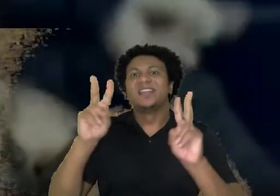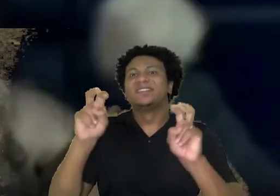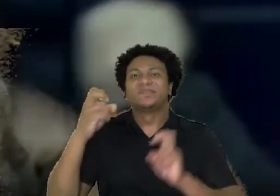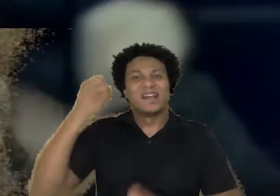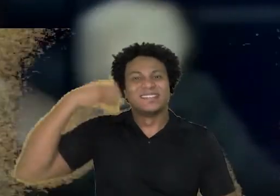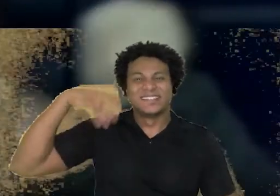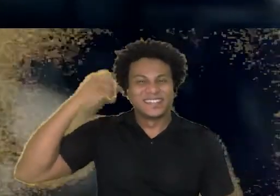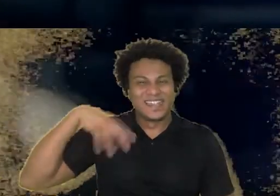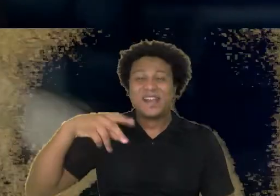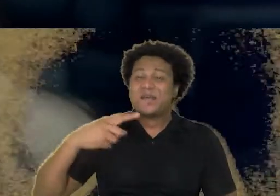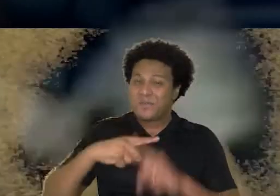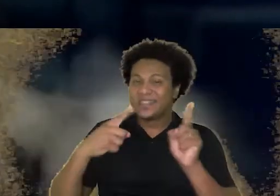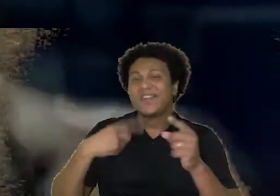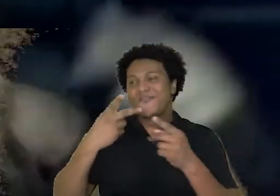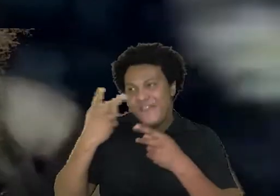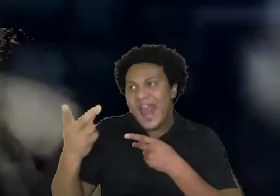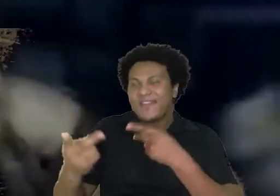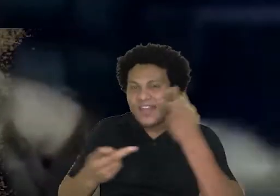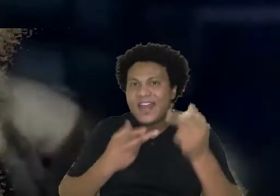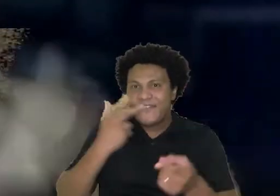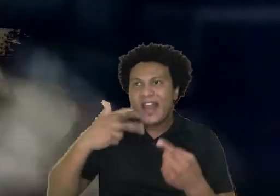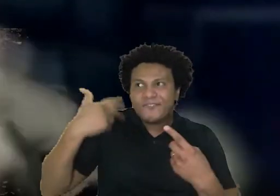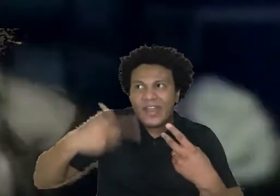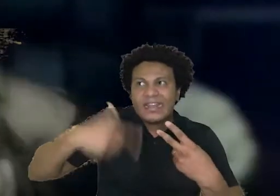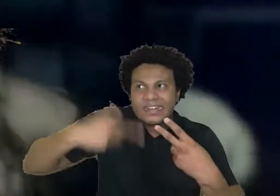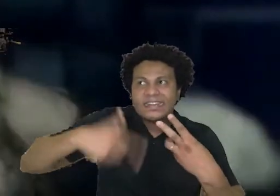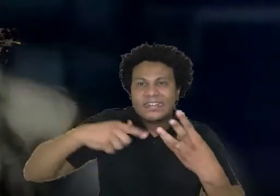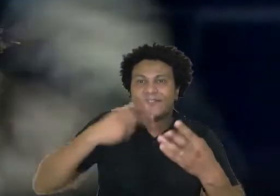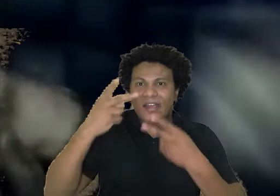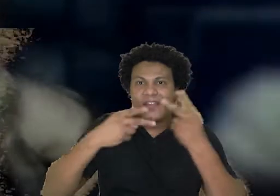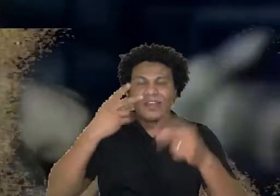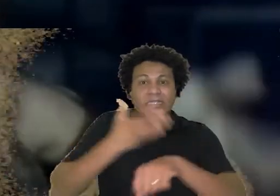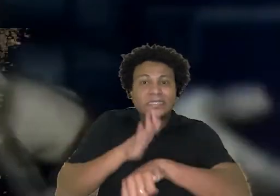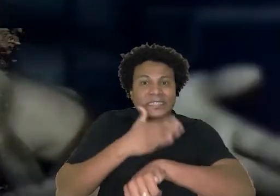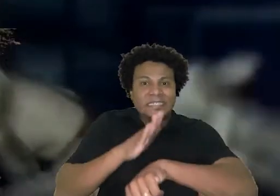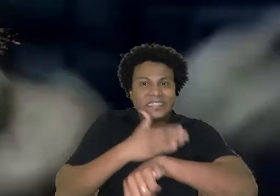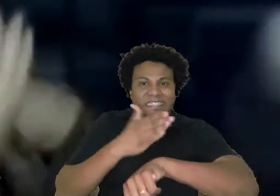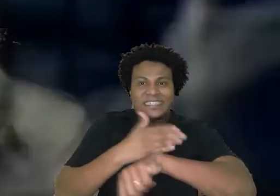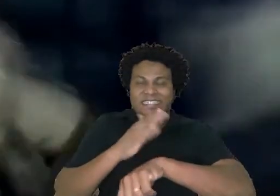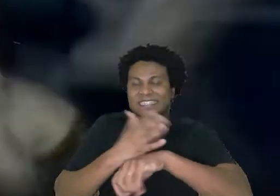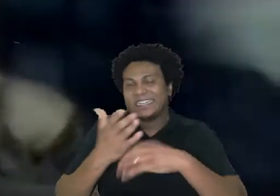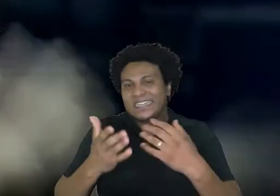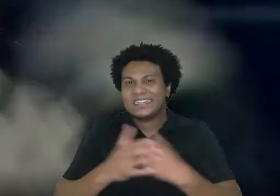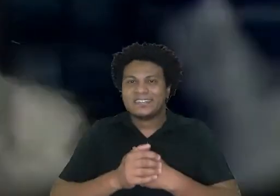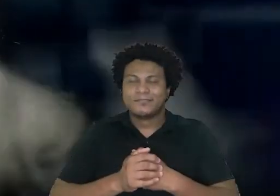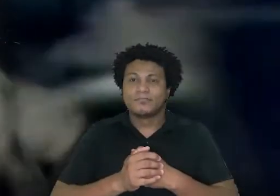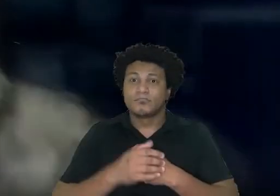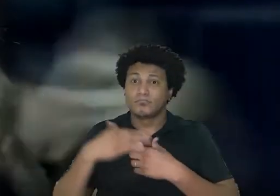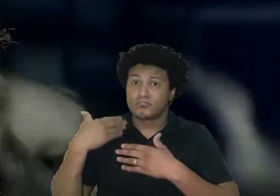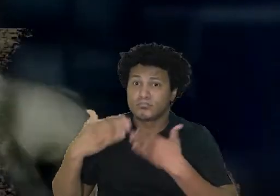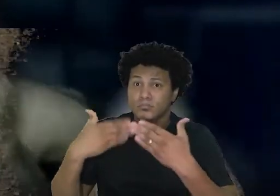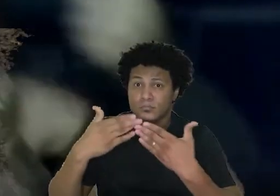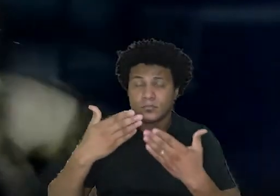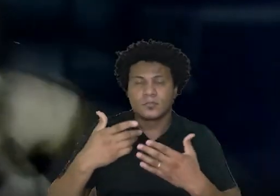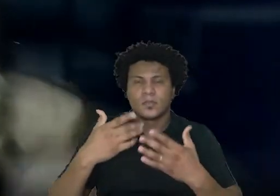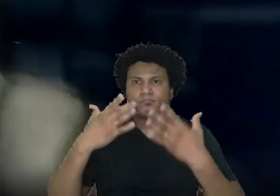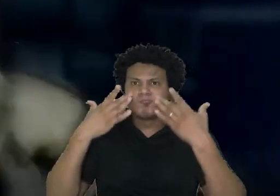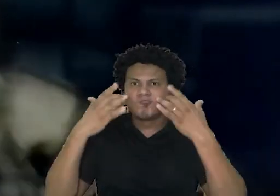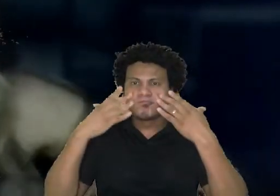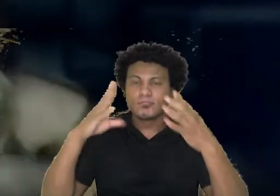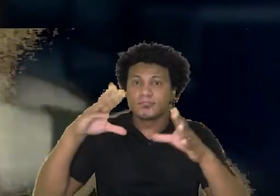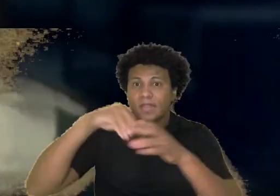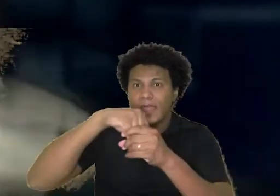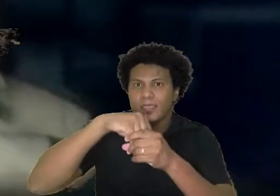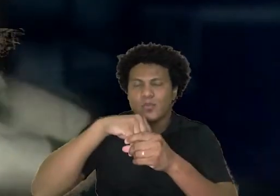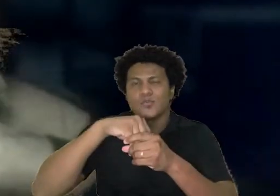dramatúrgico, as Libras foram adentrando, a audiodescrição, que eu nem chamo de audiodescrição, mas vou começar a exercitar esse, tá, né, para